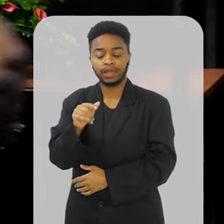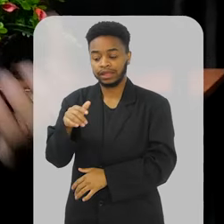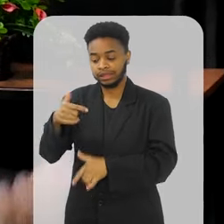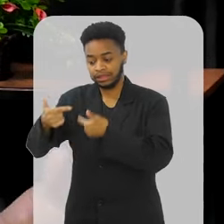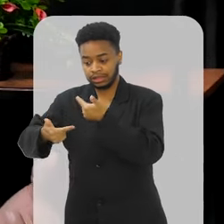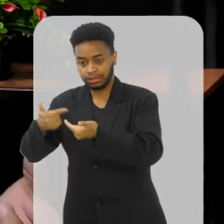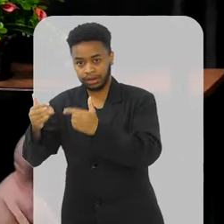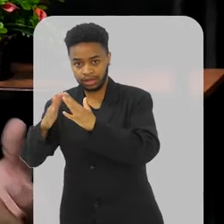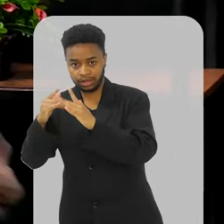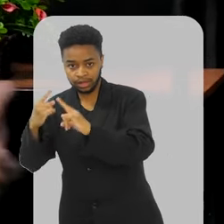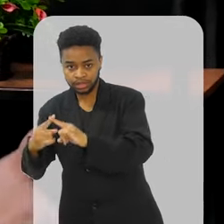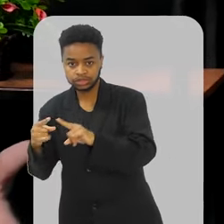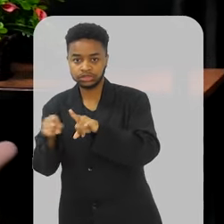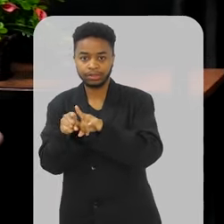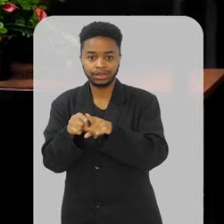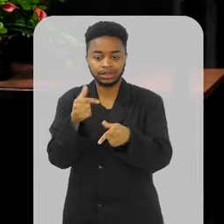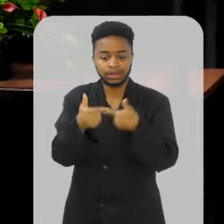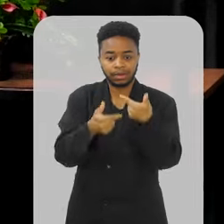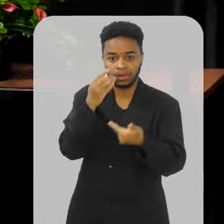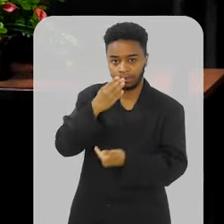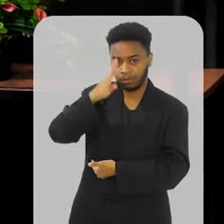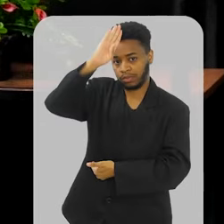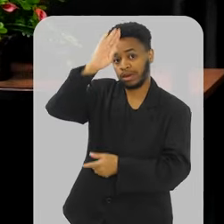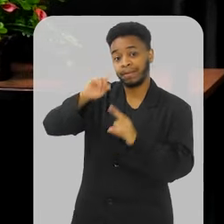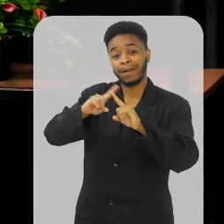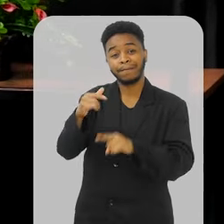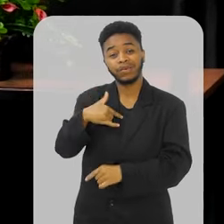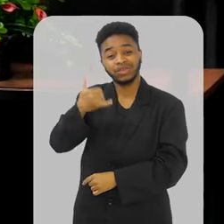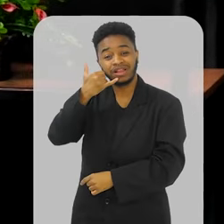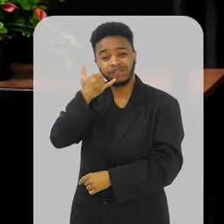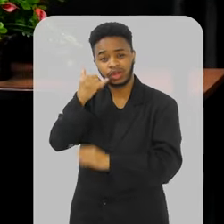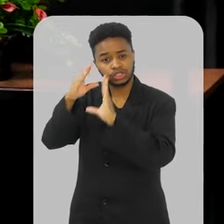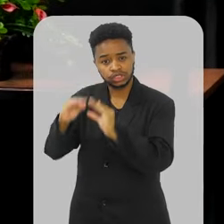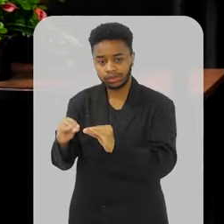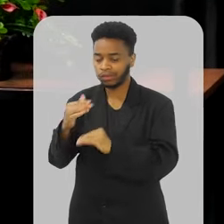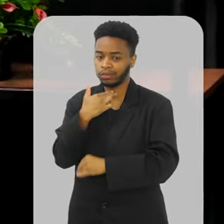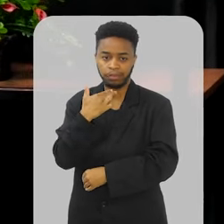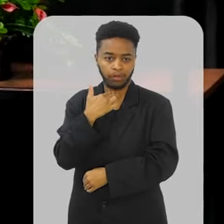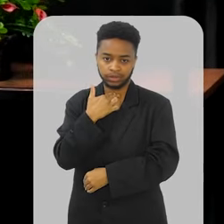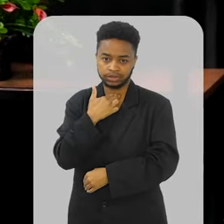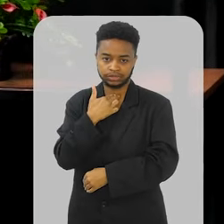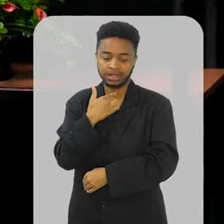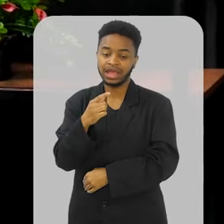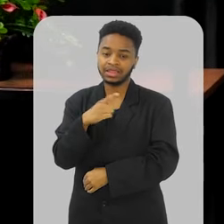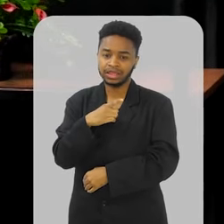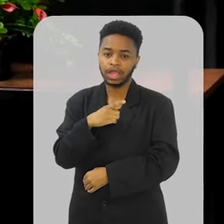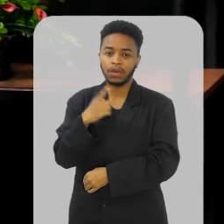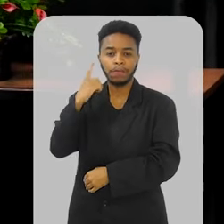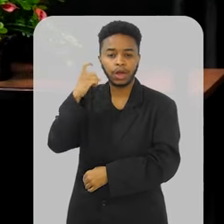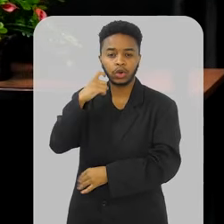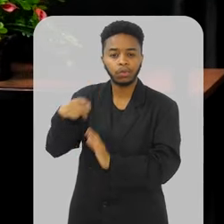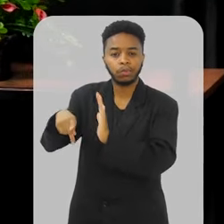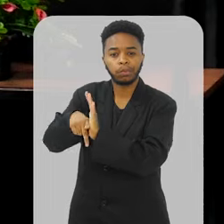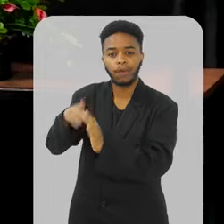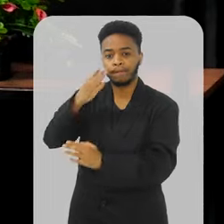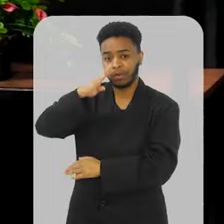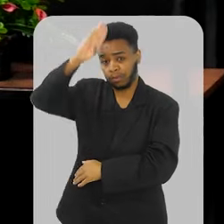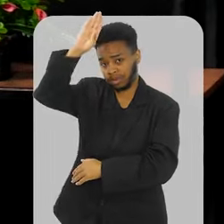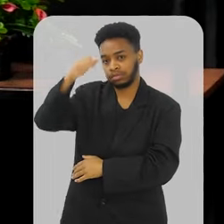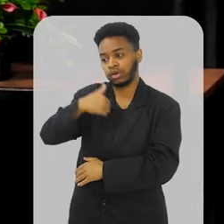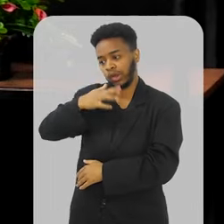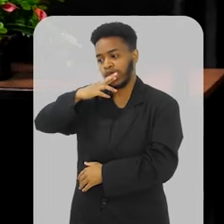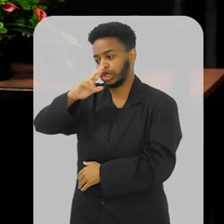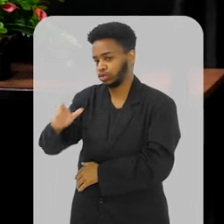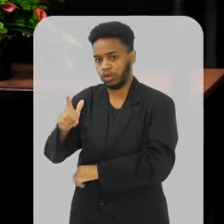a e o CB merge agora é aquilo o telefone nunca fica desligado então tem um toque especial pros bombeiros que aí eu